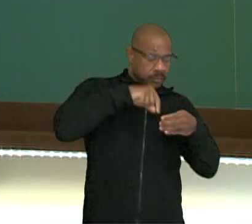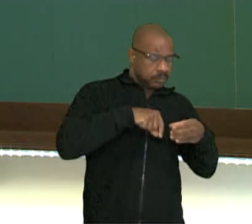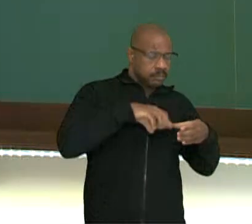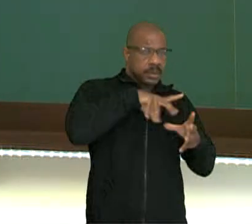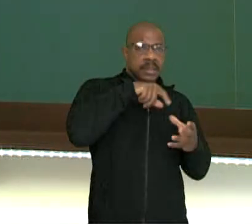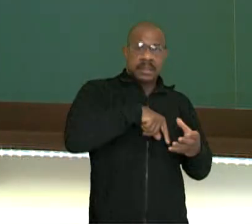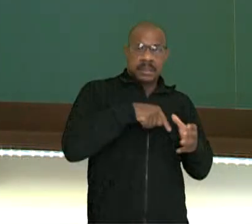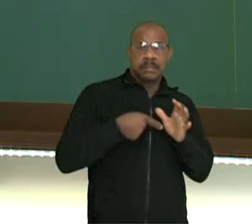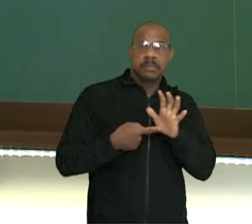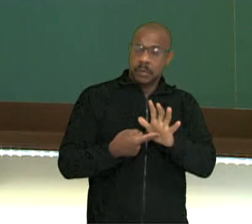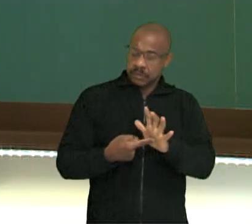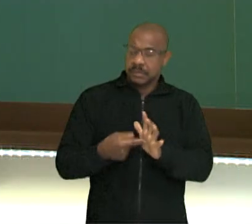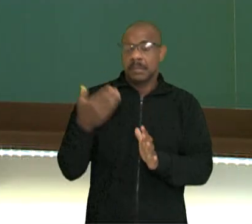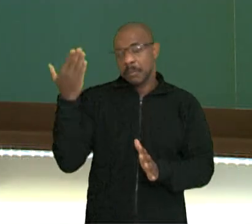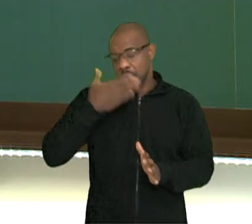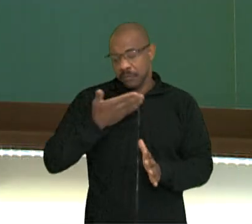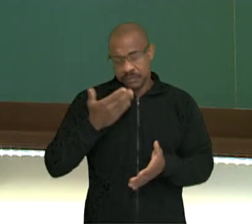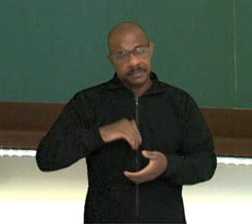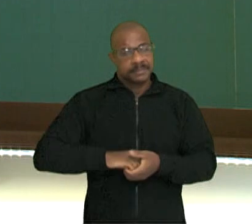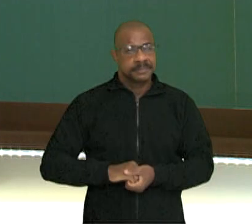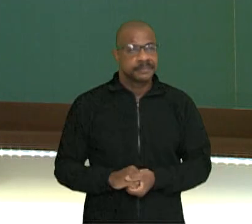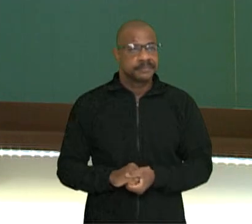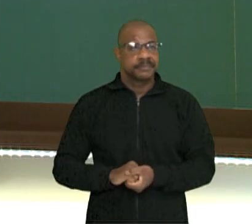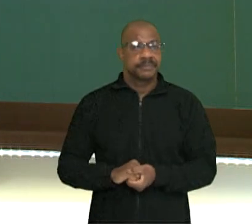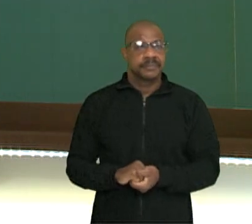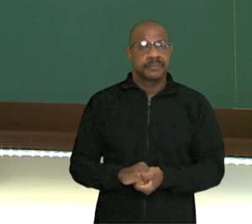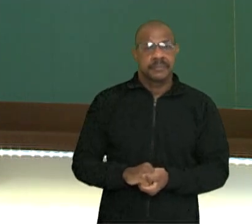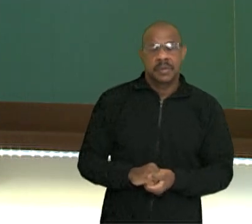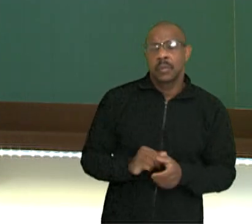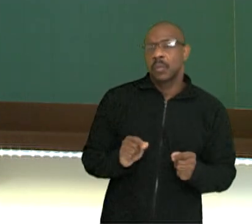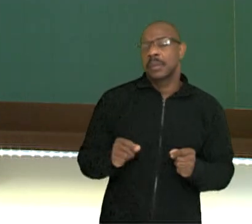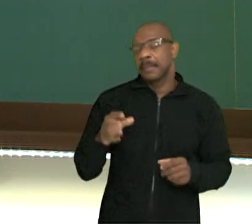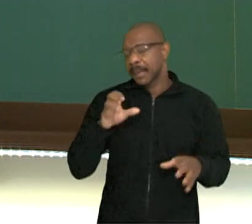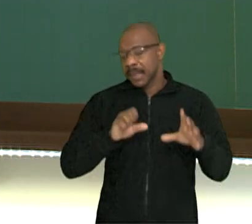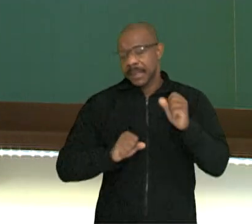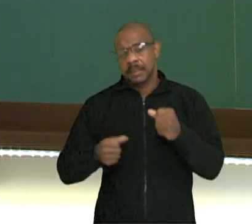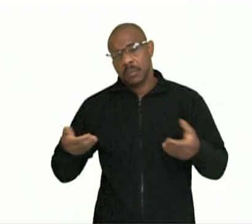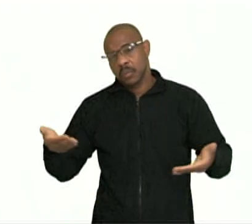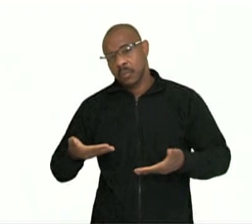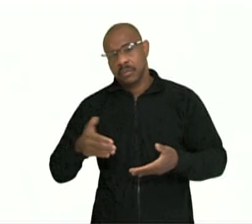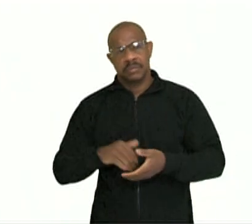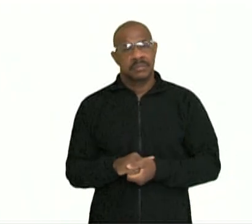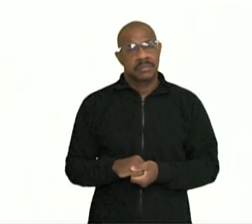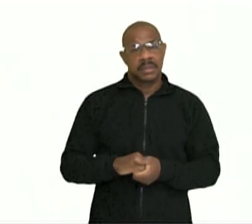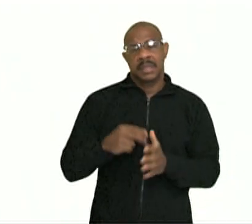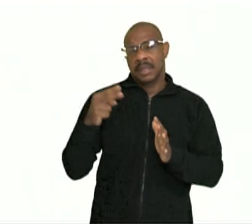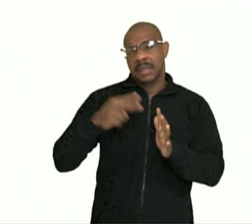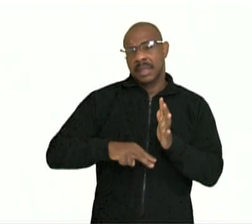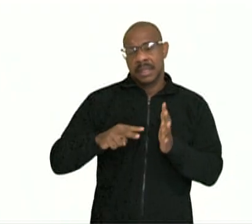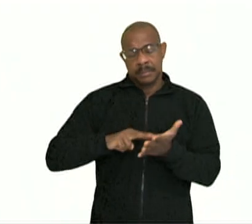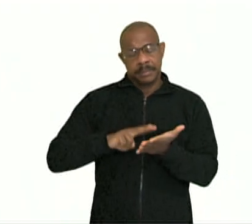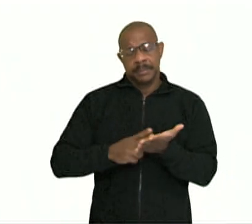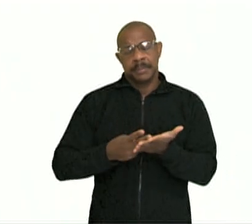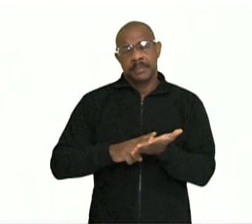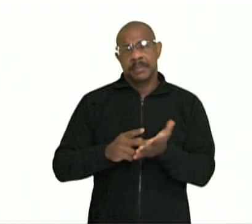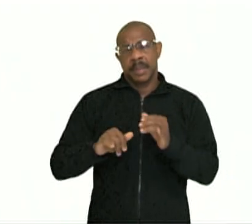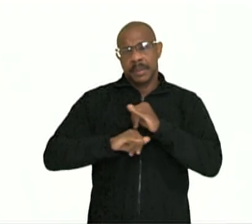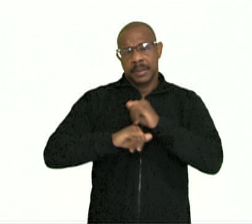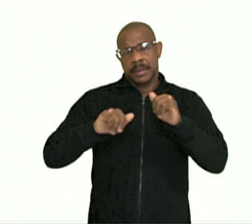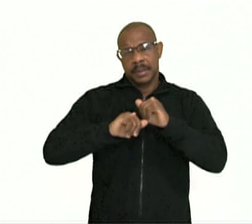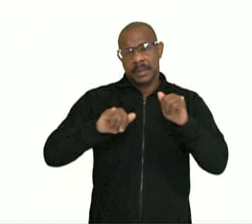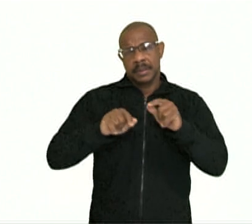profundidade, o aprofundamento. O que aprendemos? Lemos e interpretamos uma notícia e